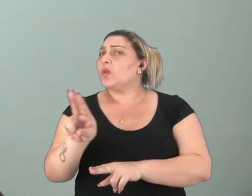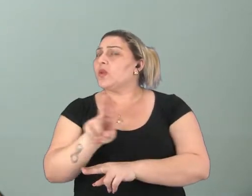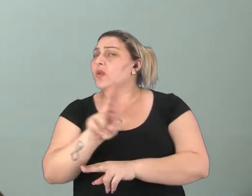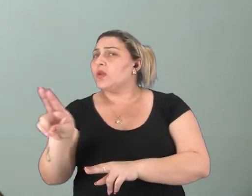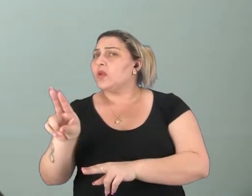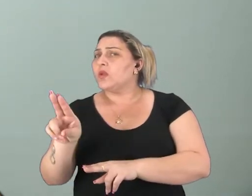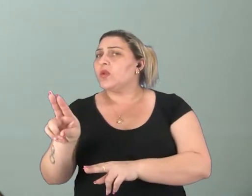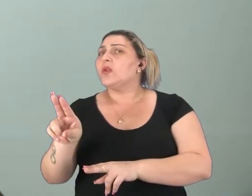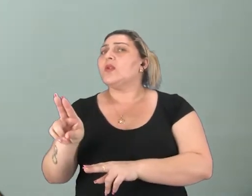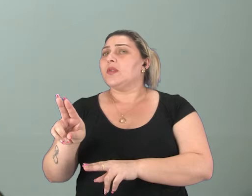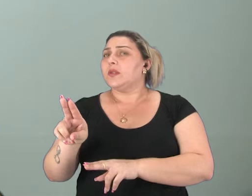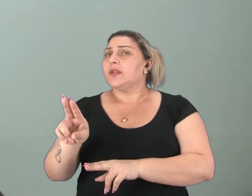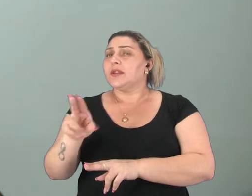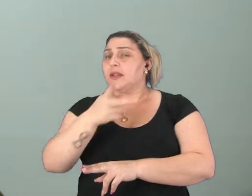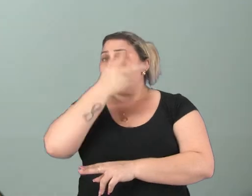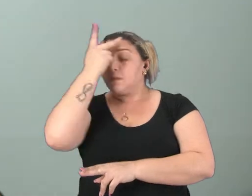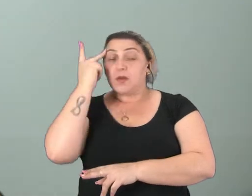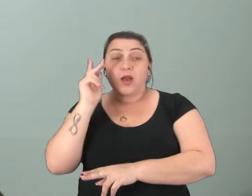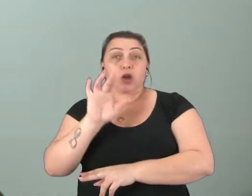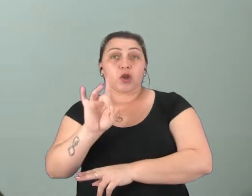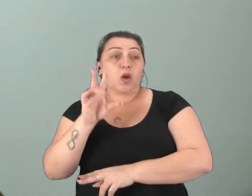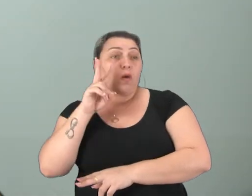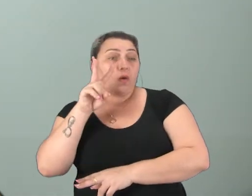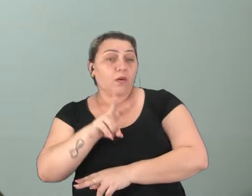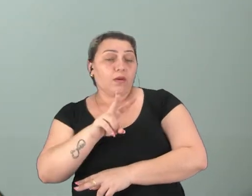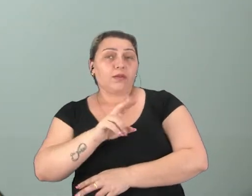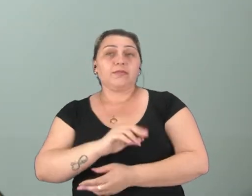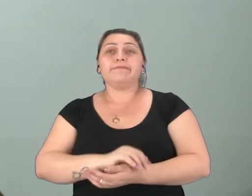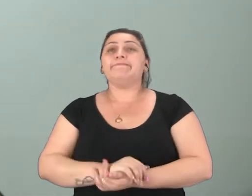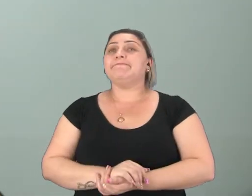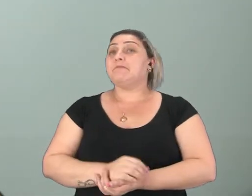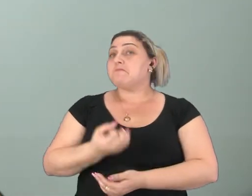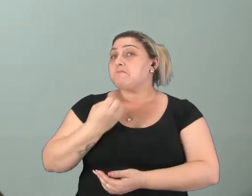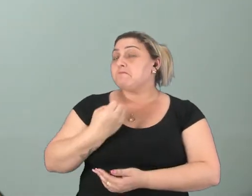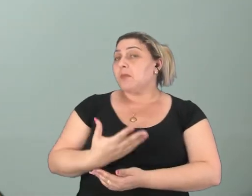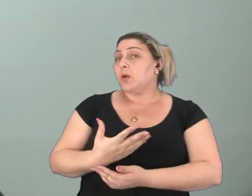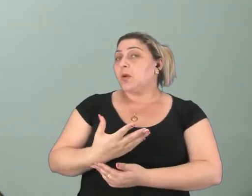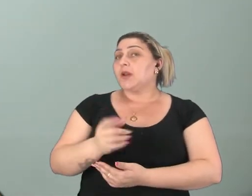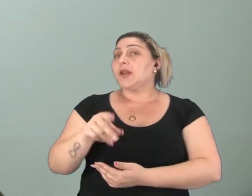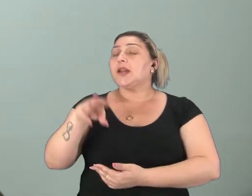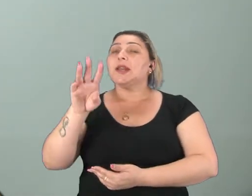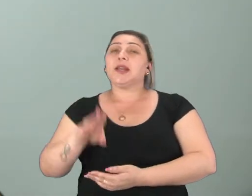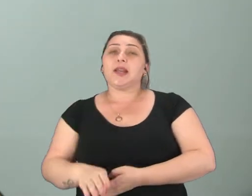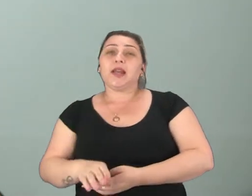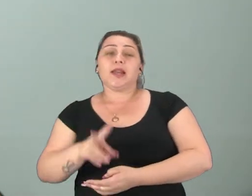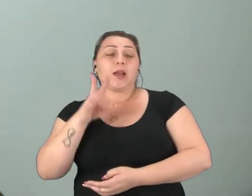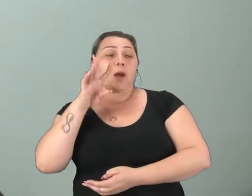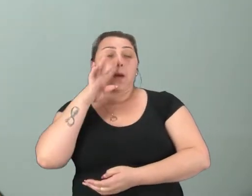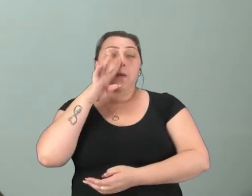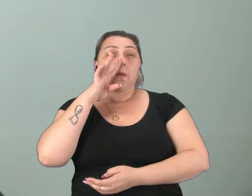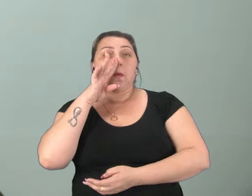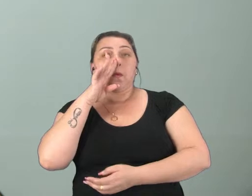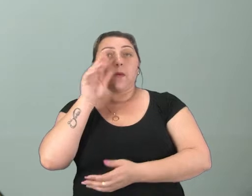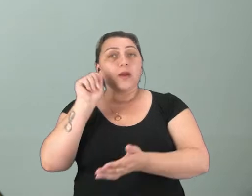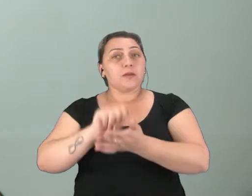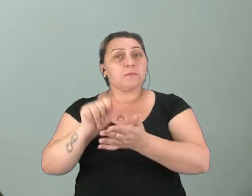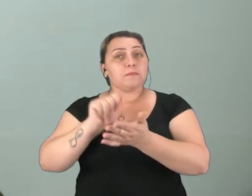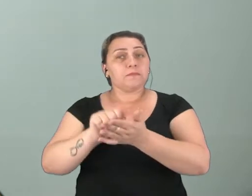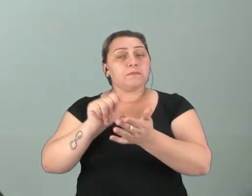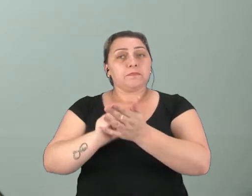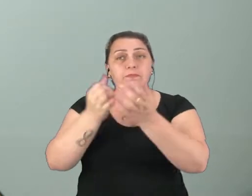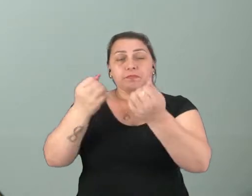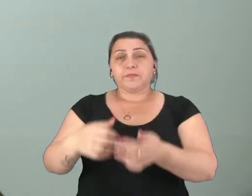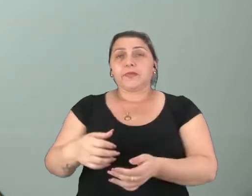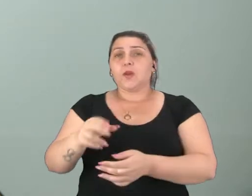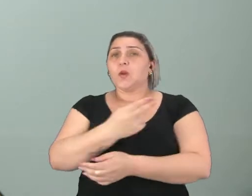então, desse observador da história? Bom, quem está observando e contando a